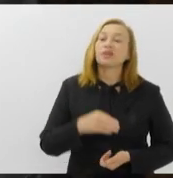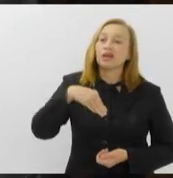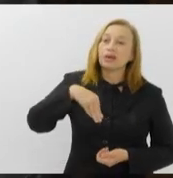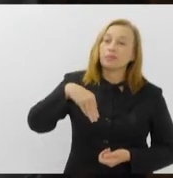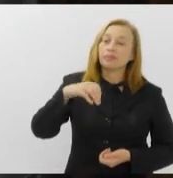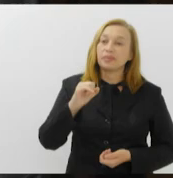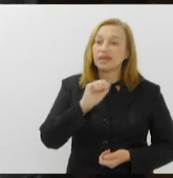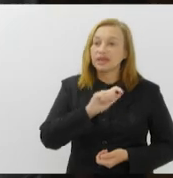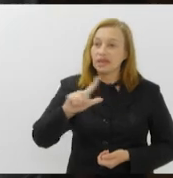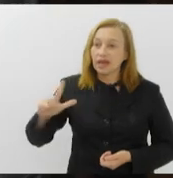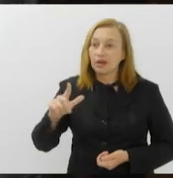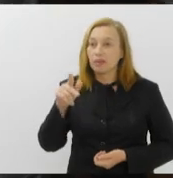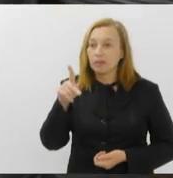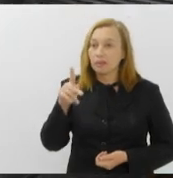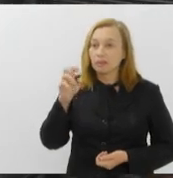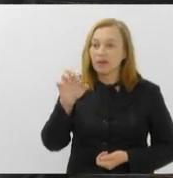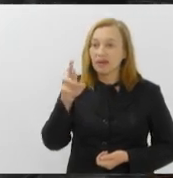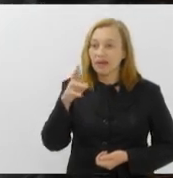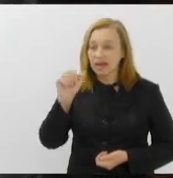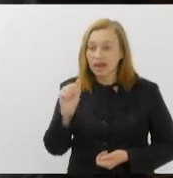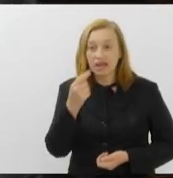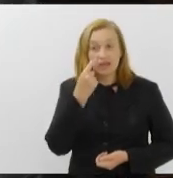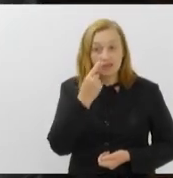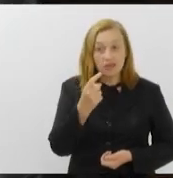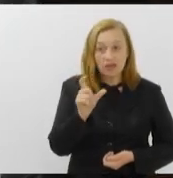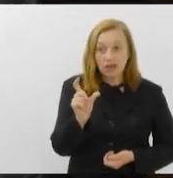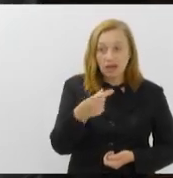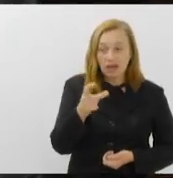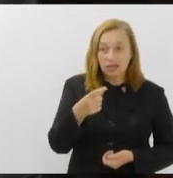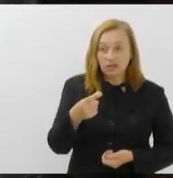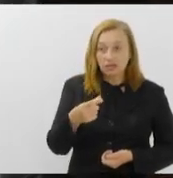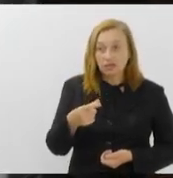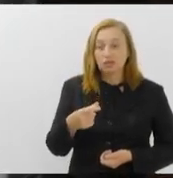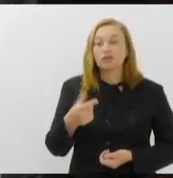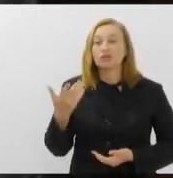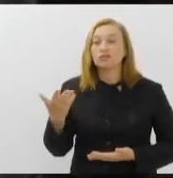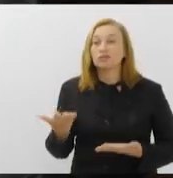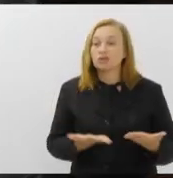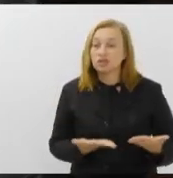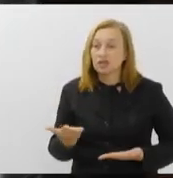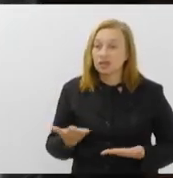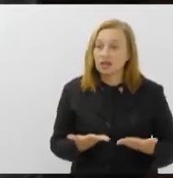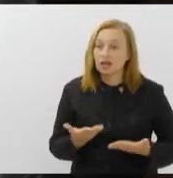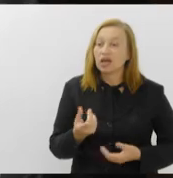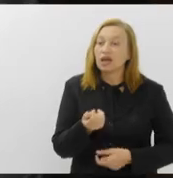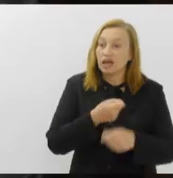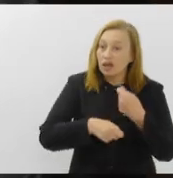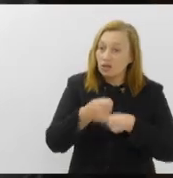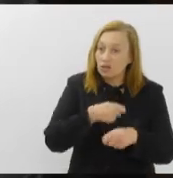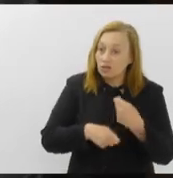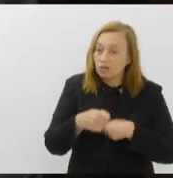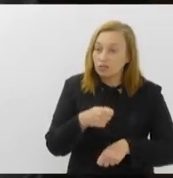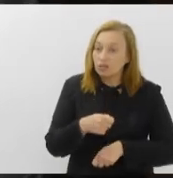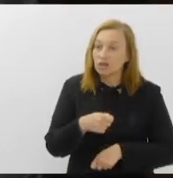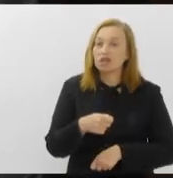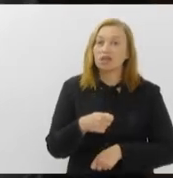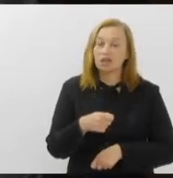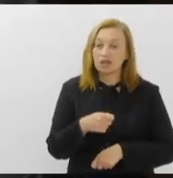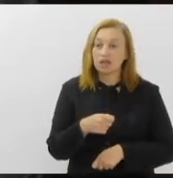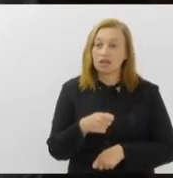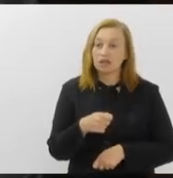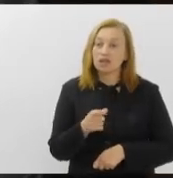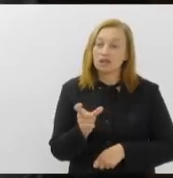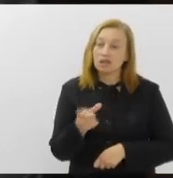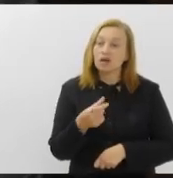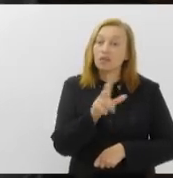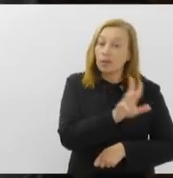e vimos iniciativas como o Cartão do Serviço Servidor, que faz a economia rodar. O servidor tem um cartão para usar